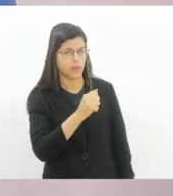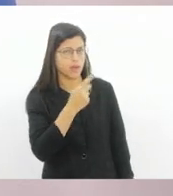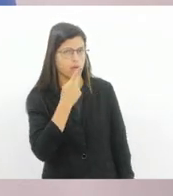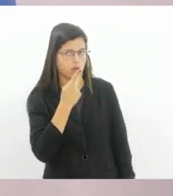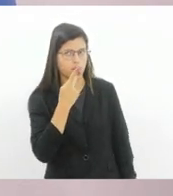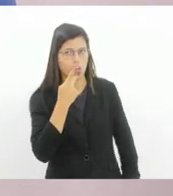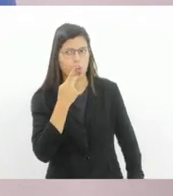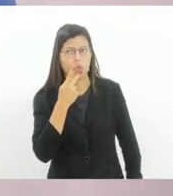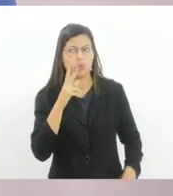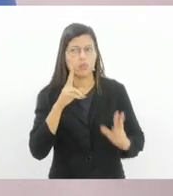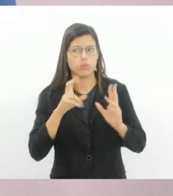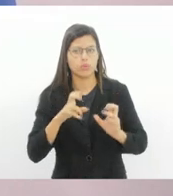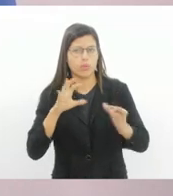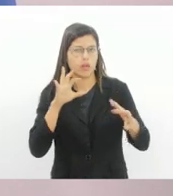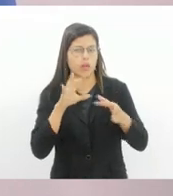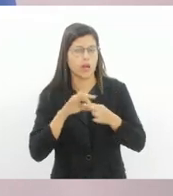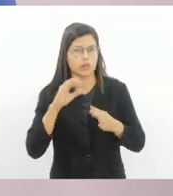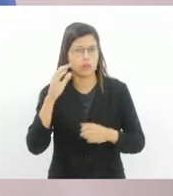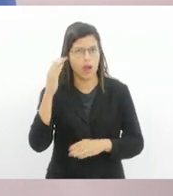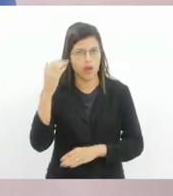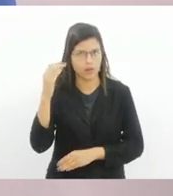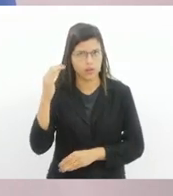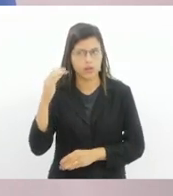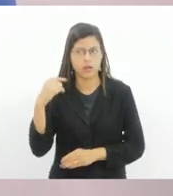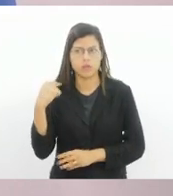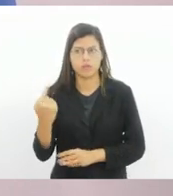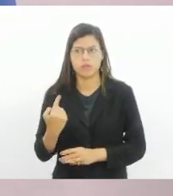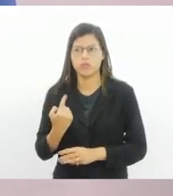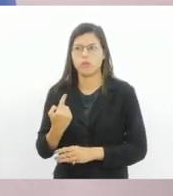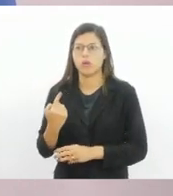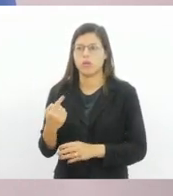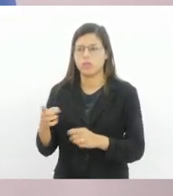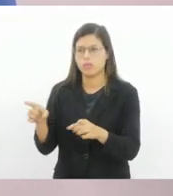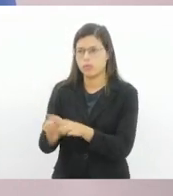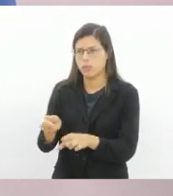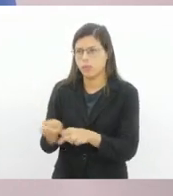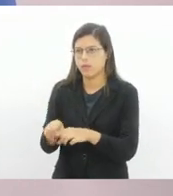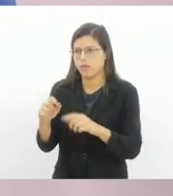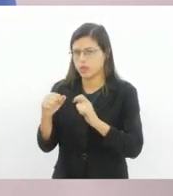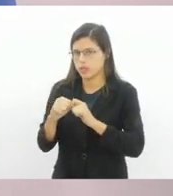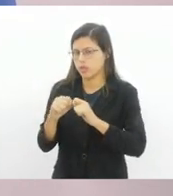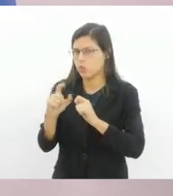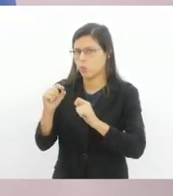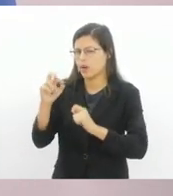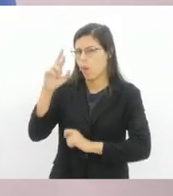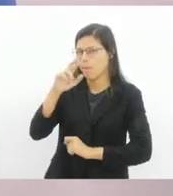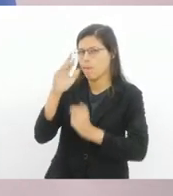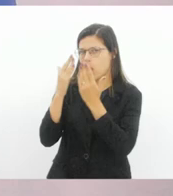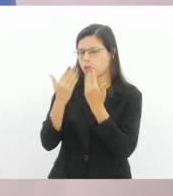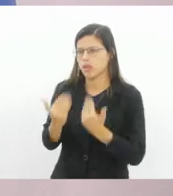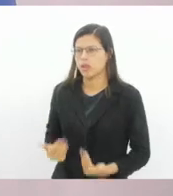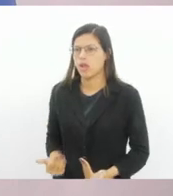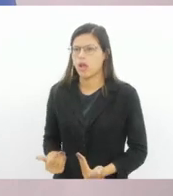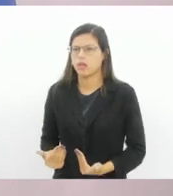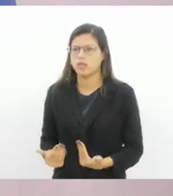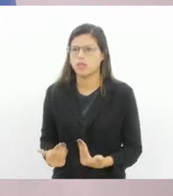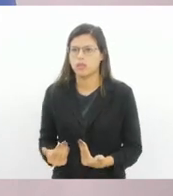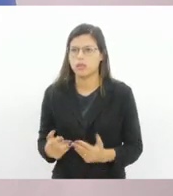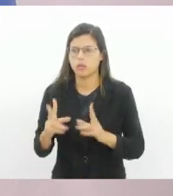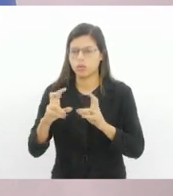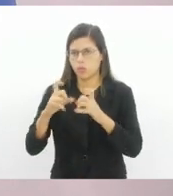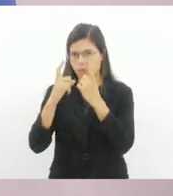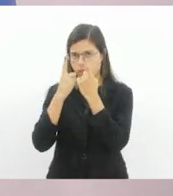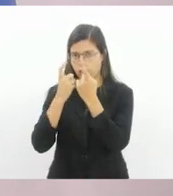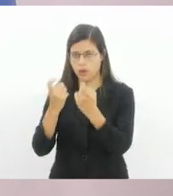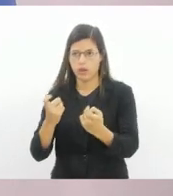Dura trouxe aqui as questões relacionadas a Niterói, que nós estamos também fazendo um pente fino sobre com relação às